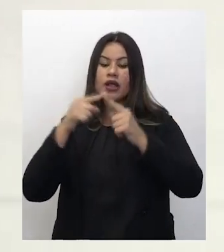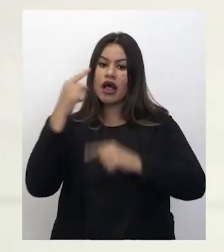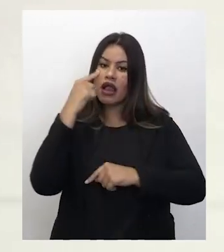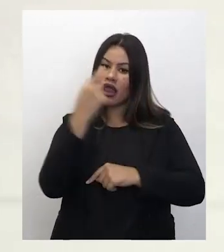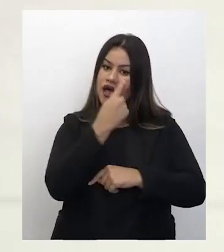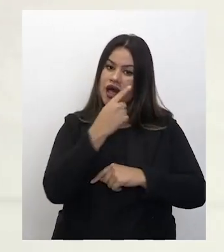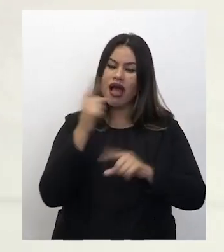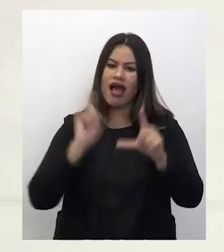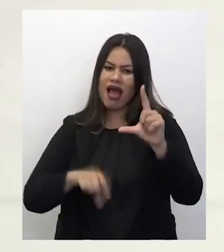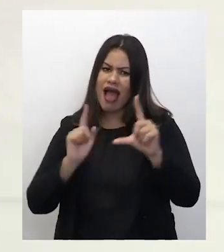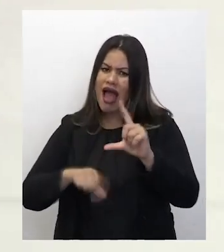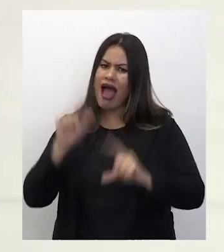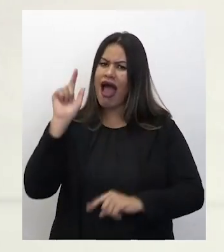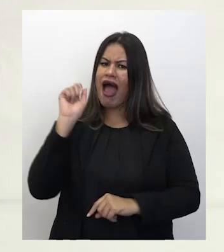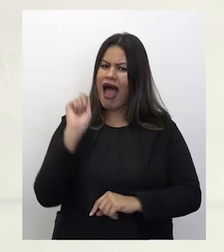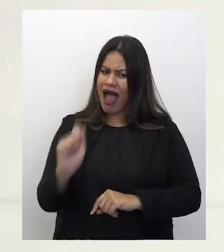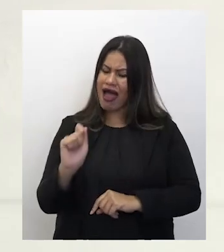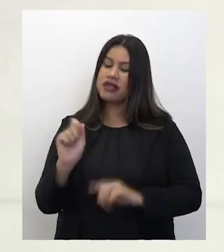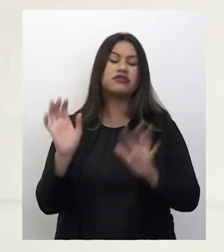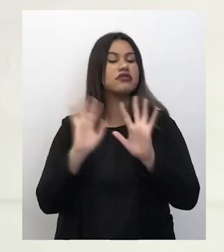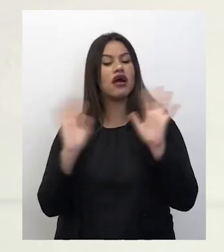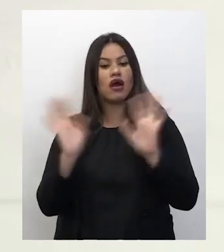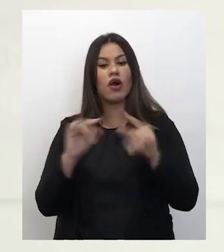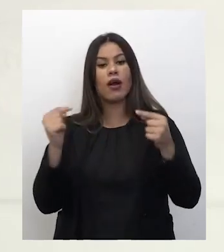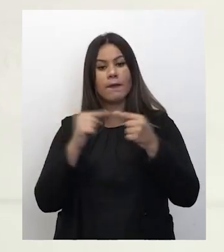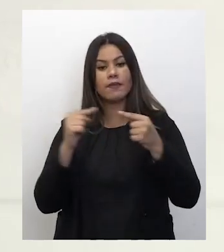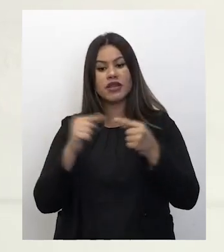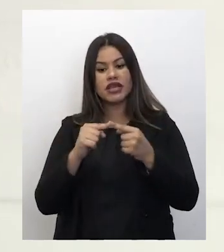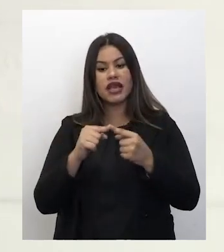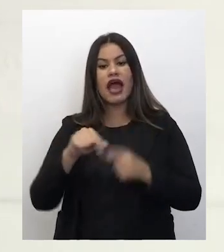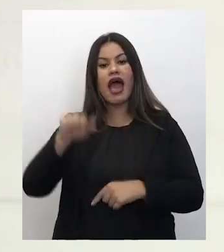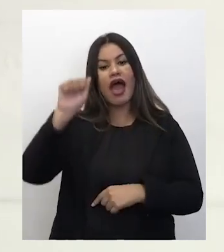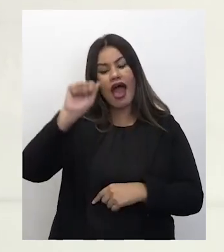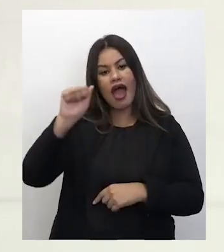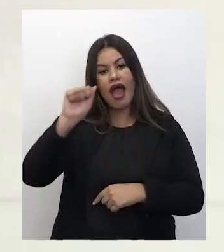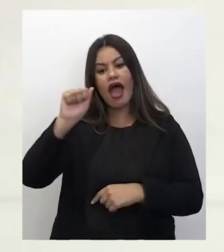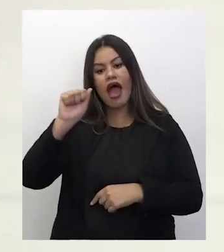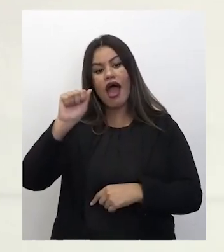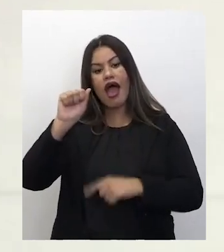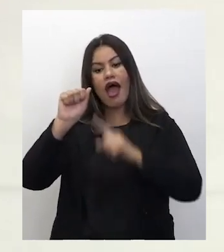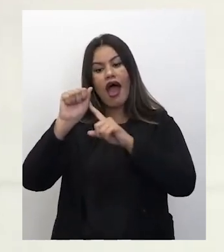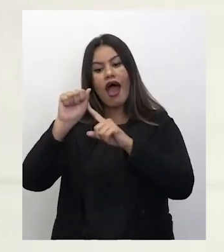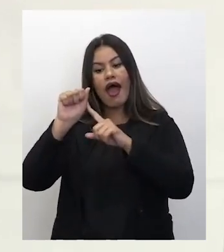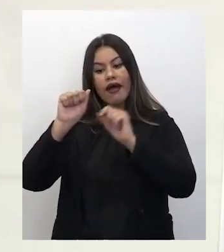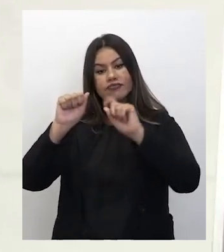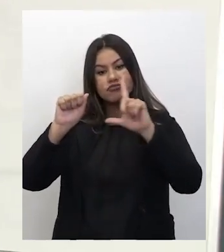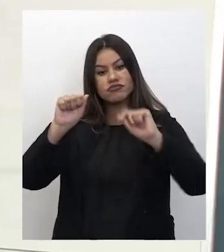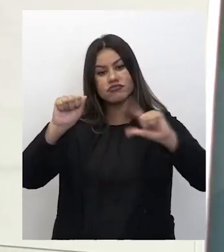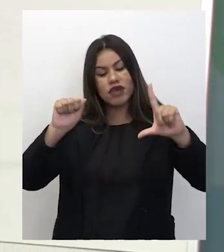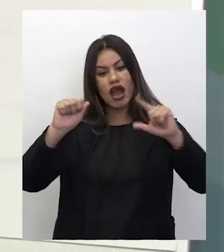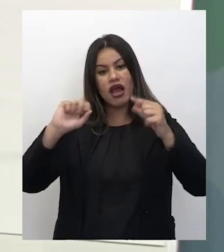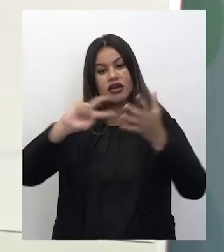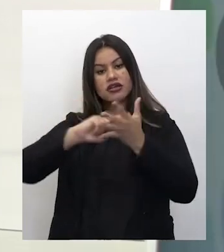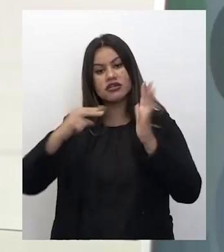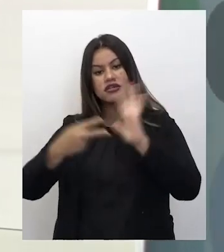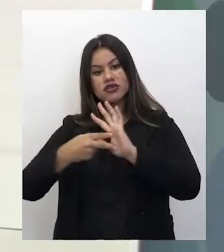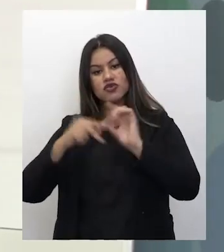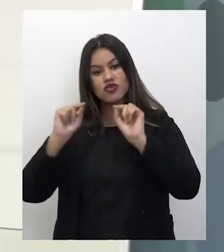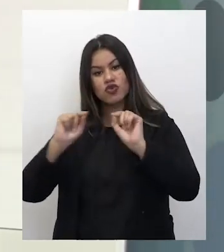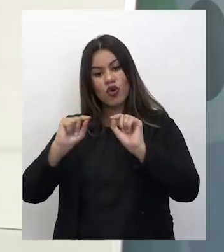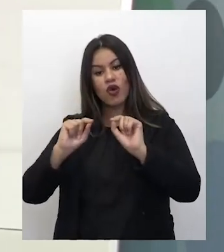A? Não, lembra que a letra é sempre da recessiva. Azul é recessiva. Esse azão quer dizer que